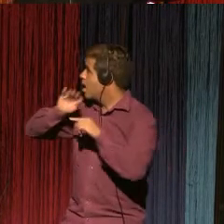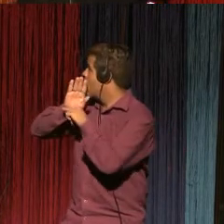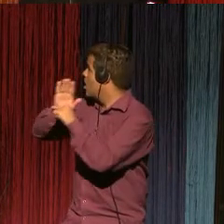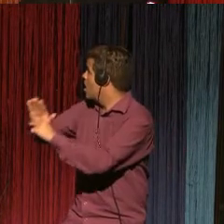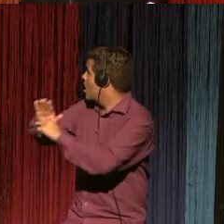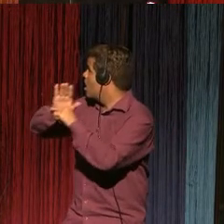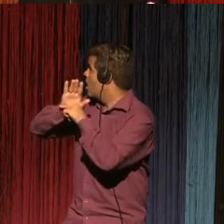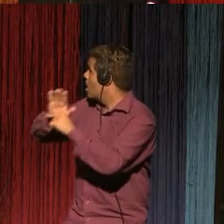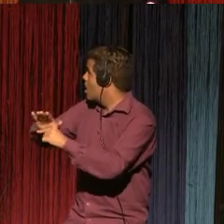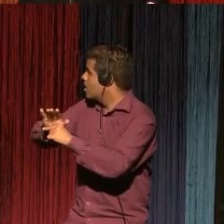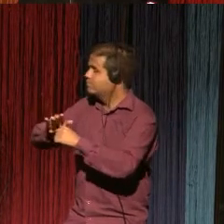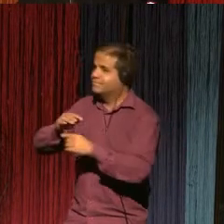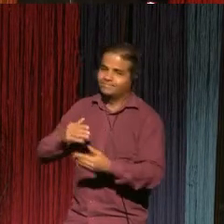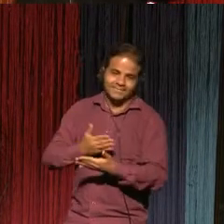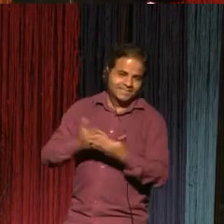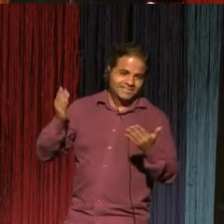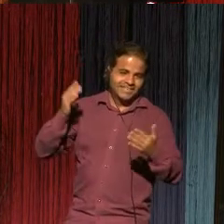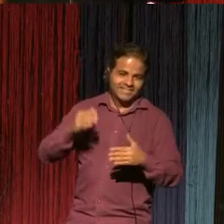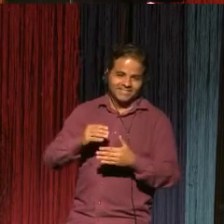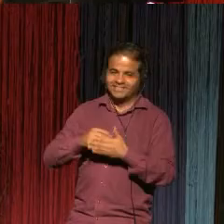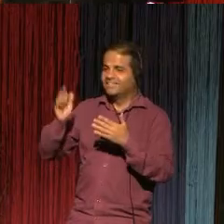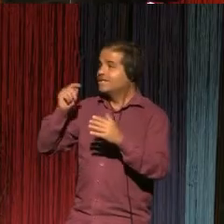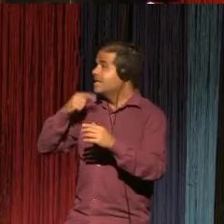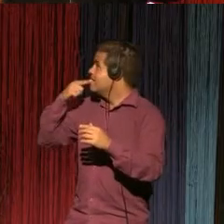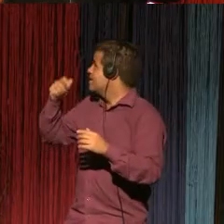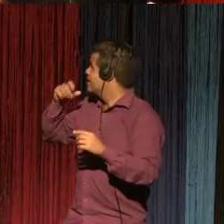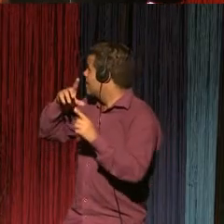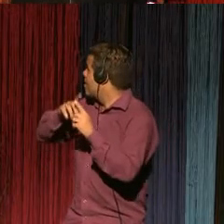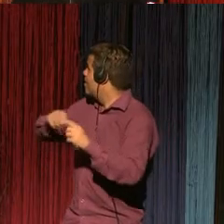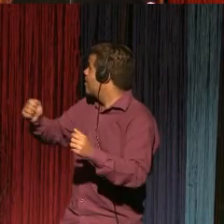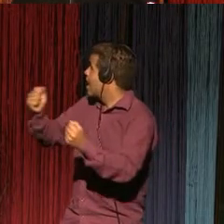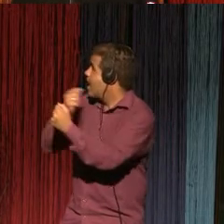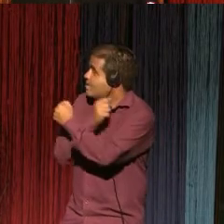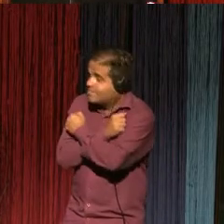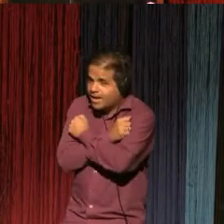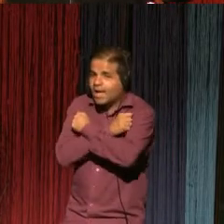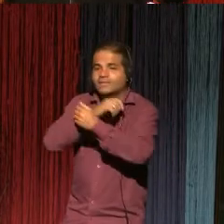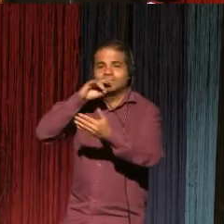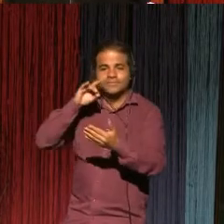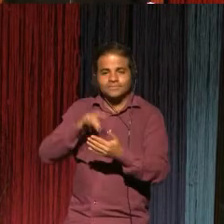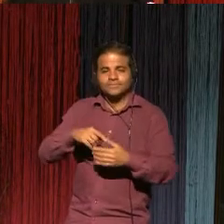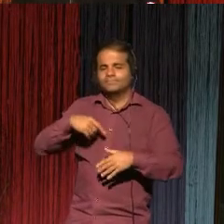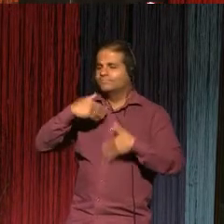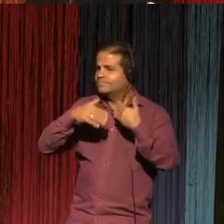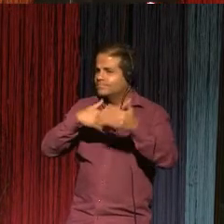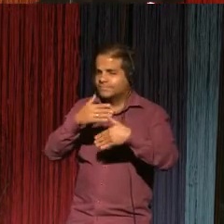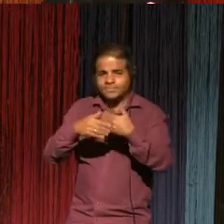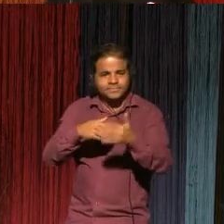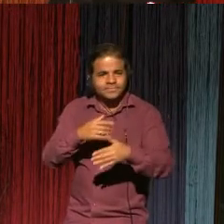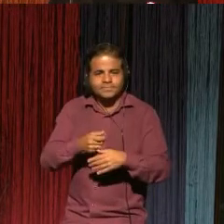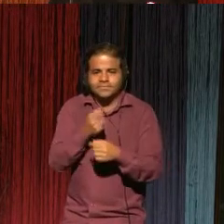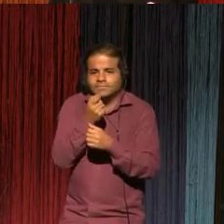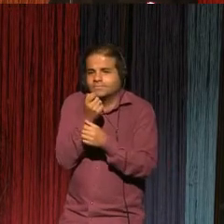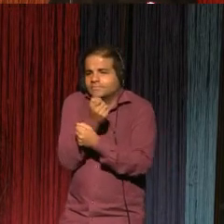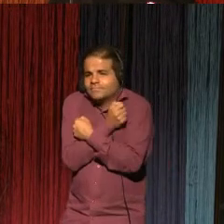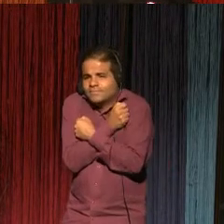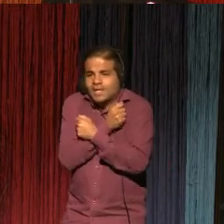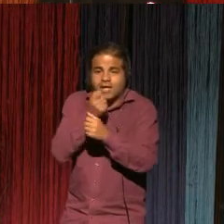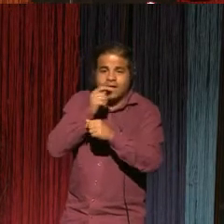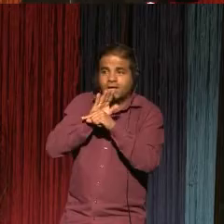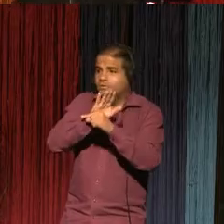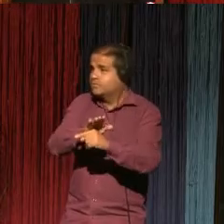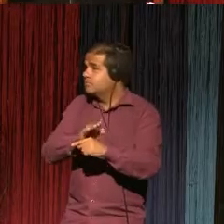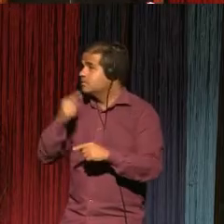E logo os dois tiveram alta. Abraços são um remédio e tanto. É tão bom ver como